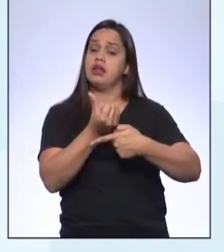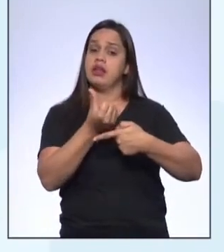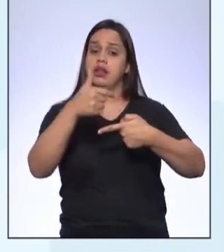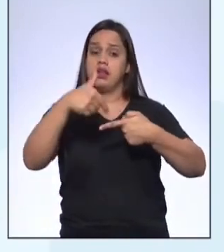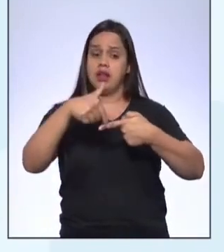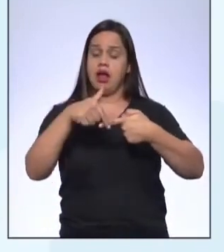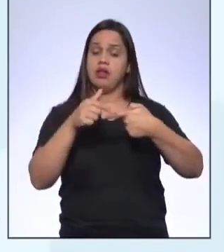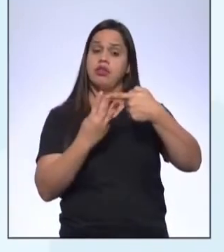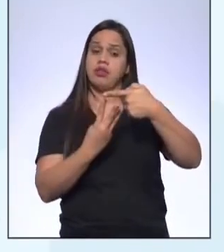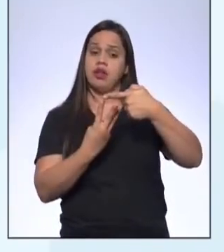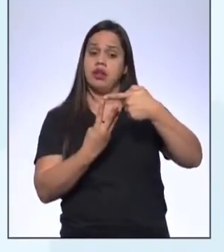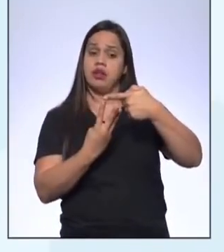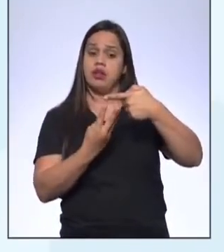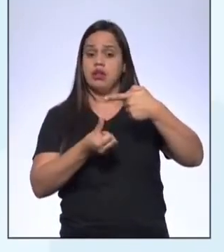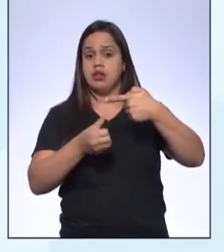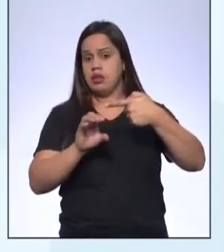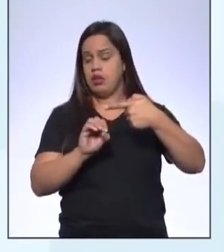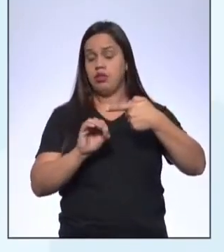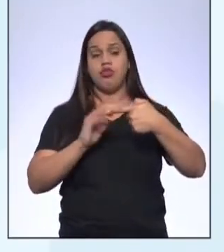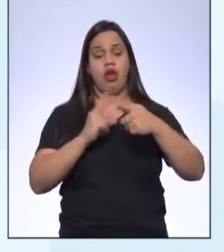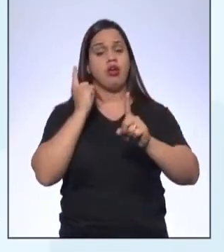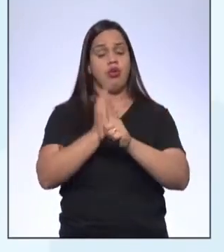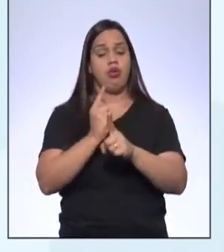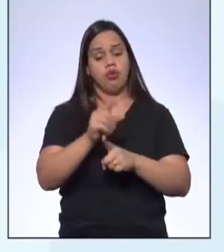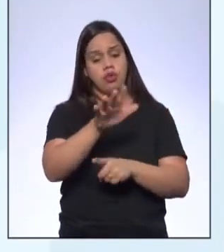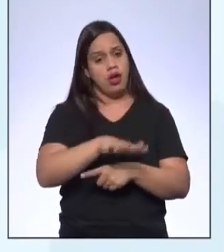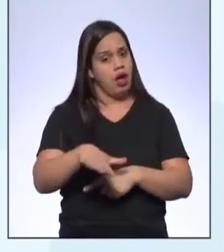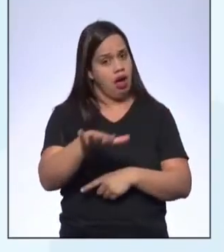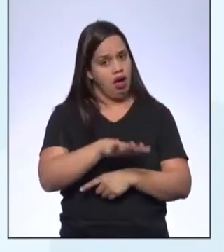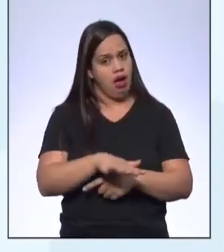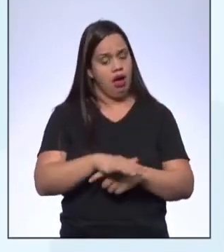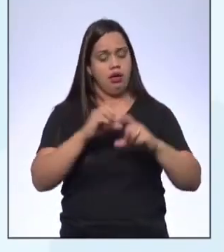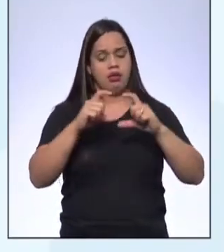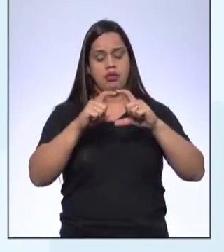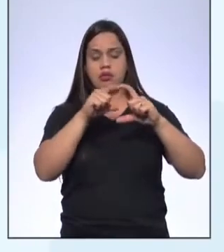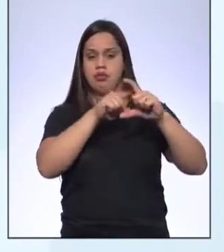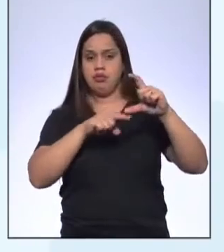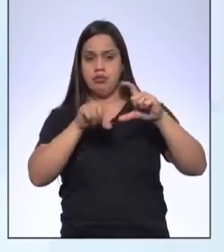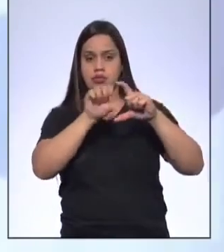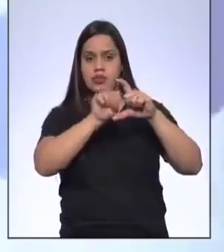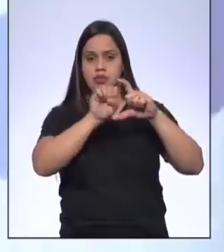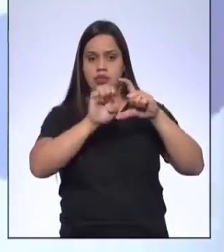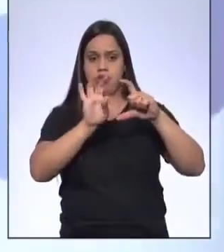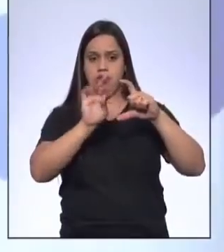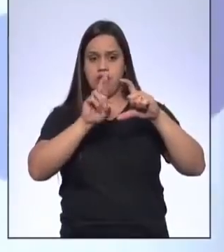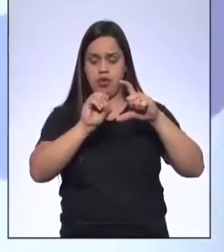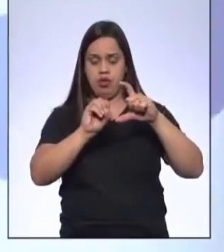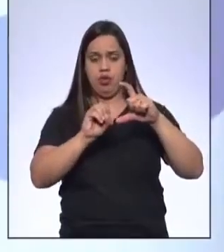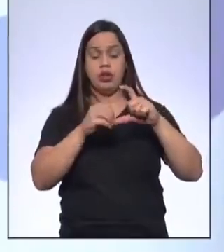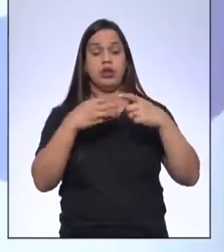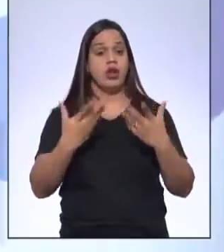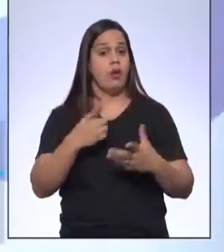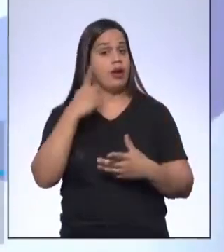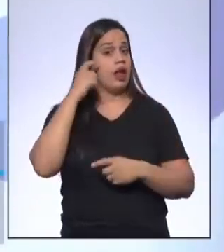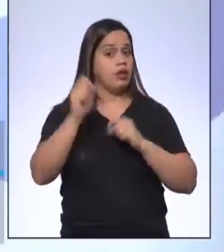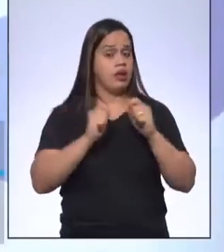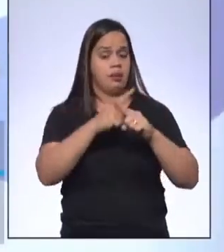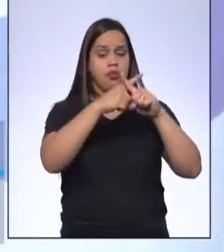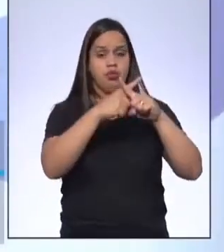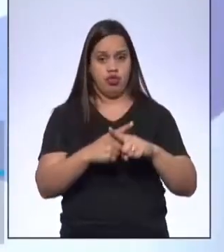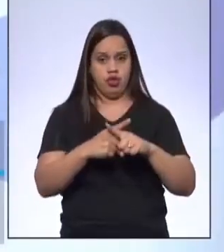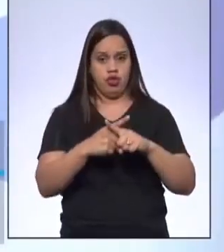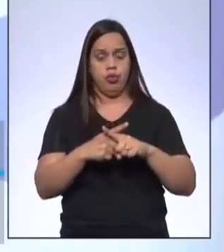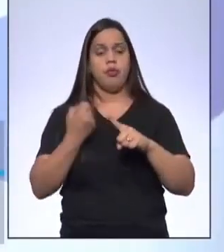setor, bem simplesinha. Sim, é só lembrar essa ideia de multiplico pelo valor que eu quero do ângulo e divido